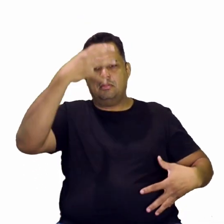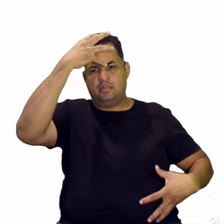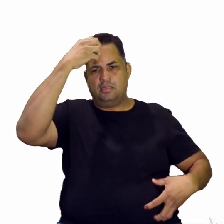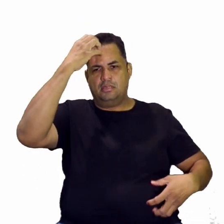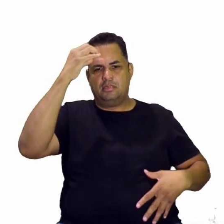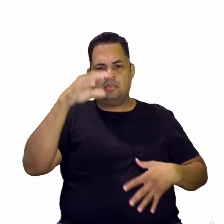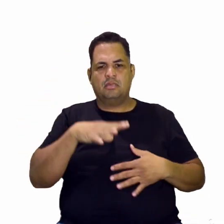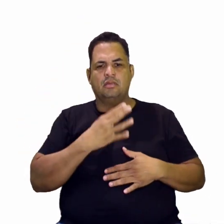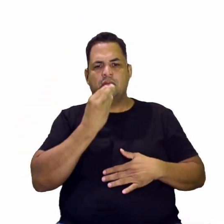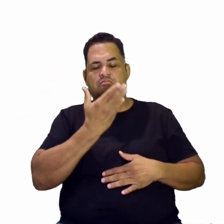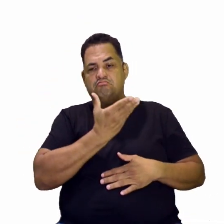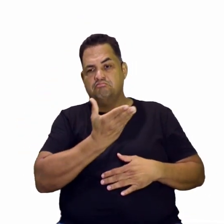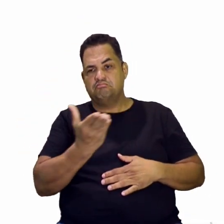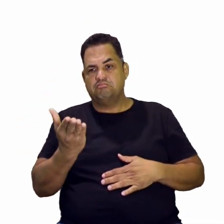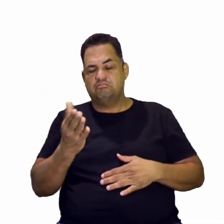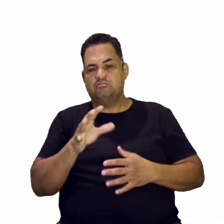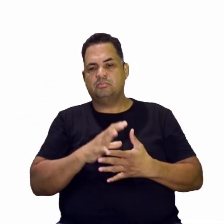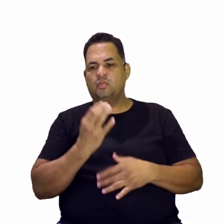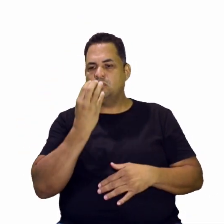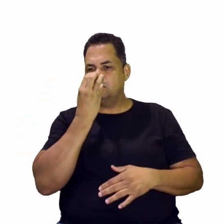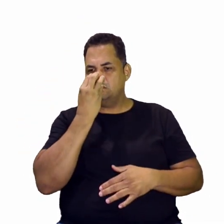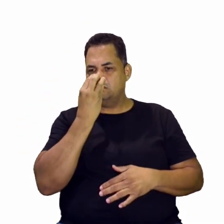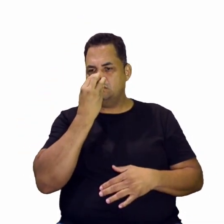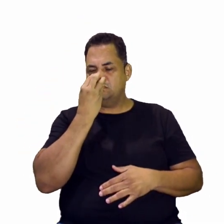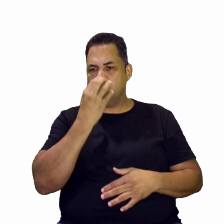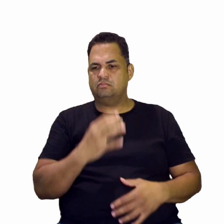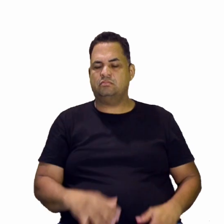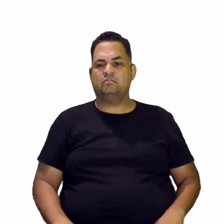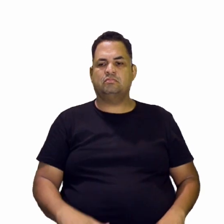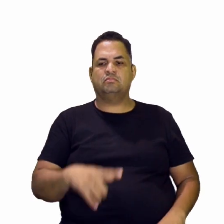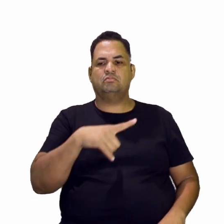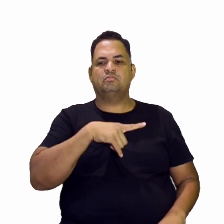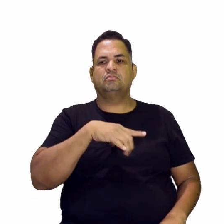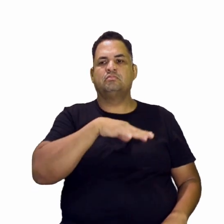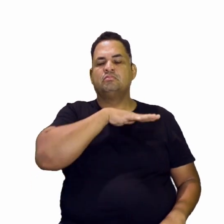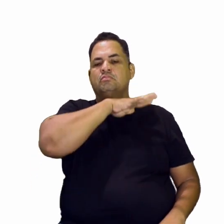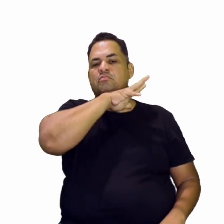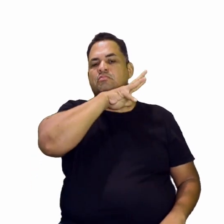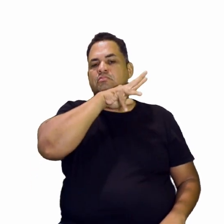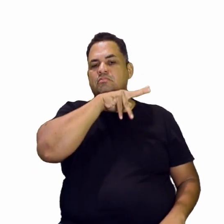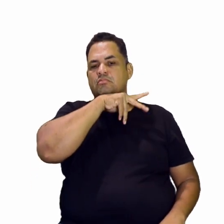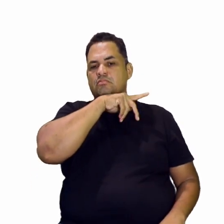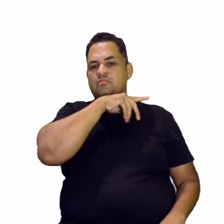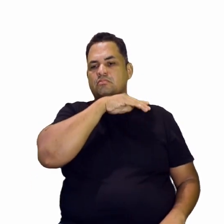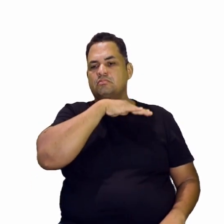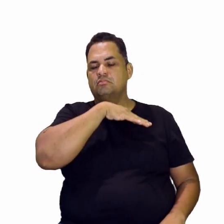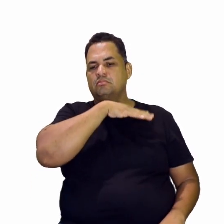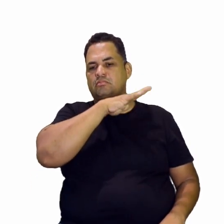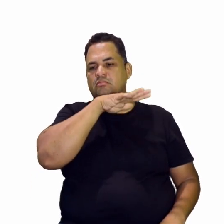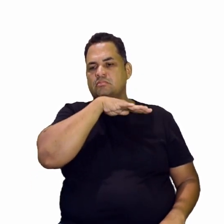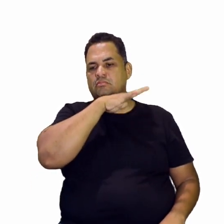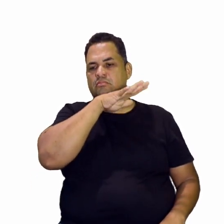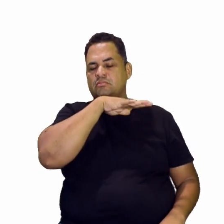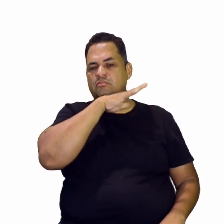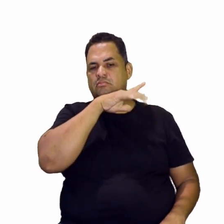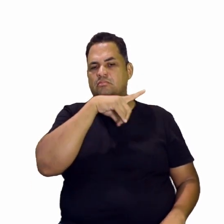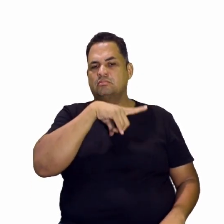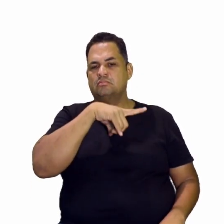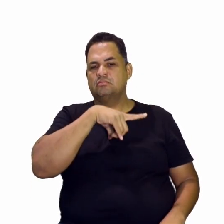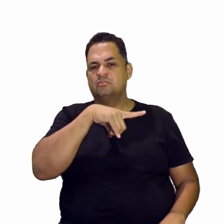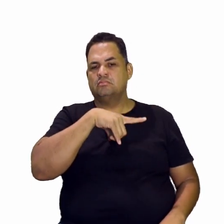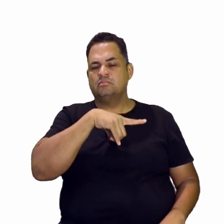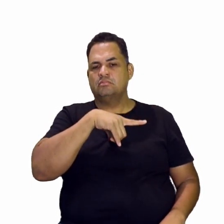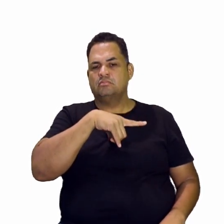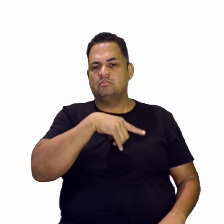cachorro, tá? Então, nós temos esses animais de médio porte que tem